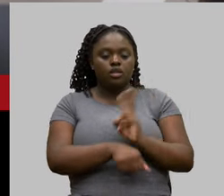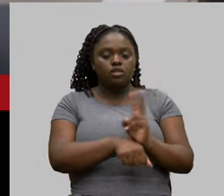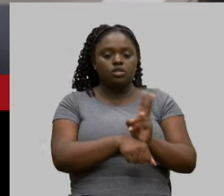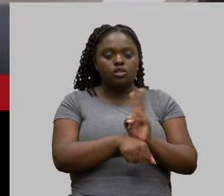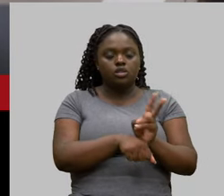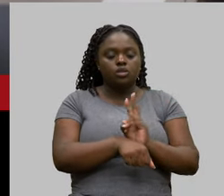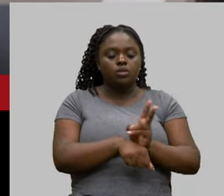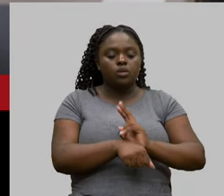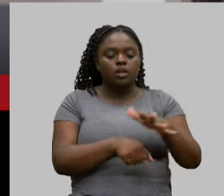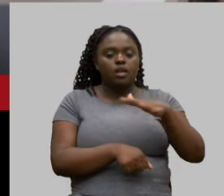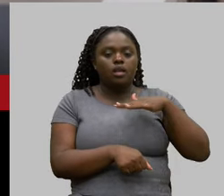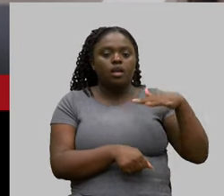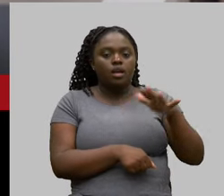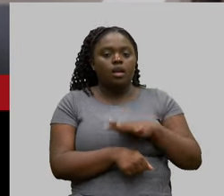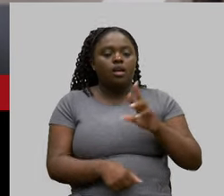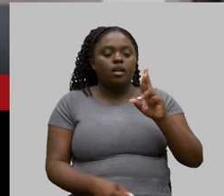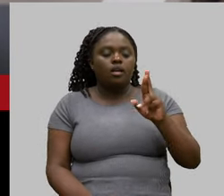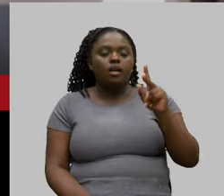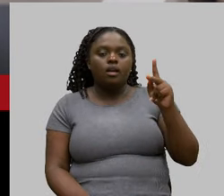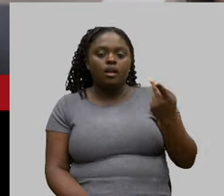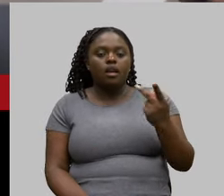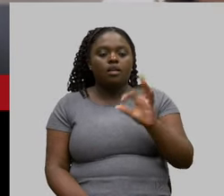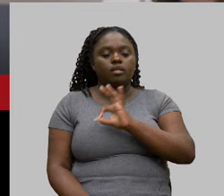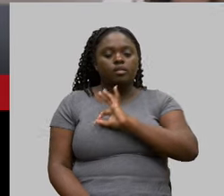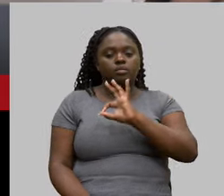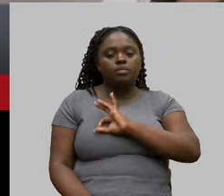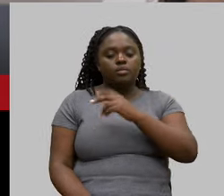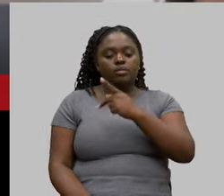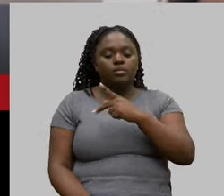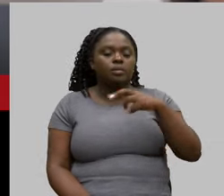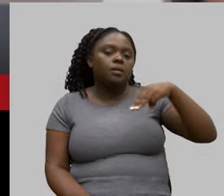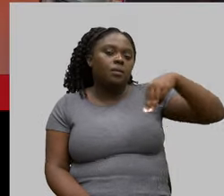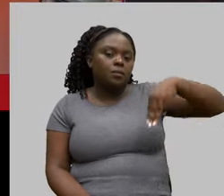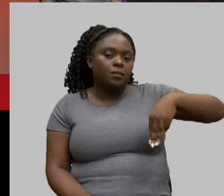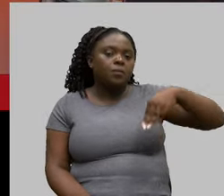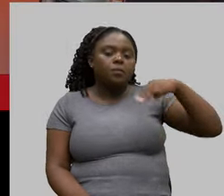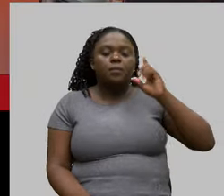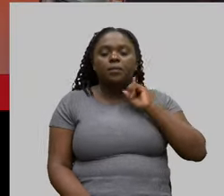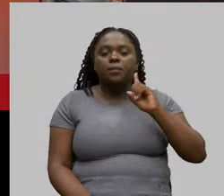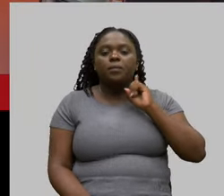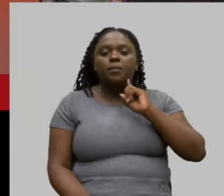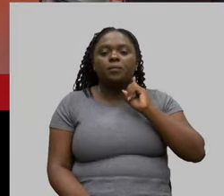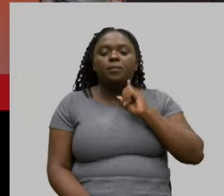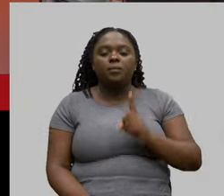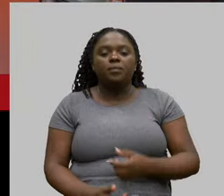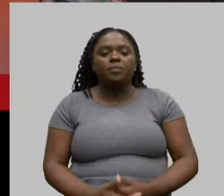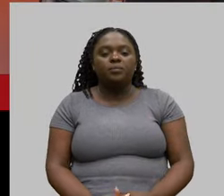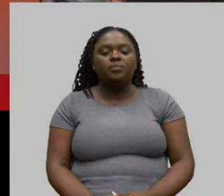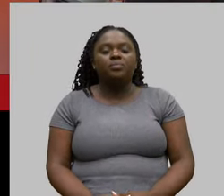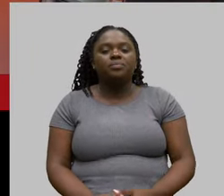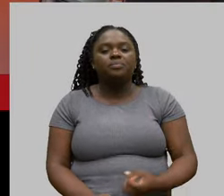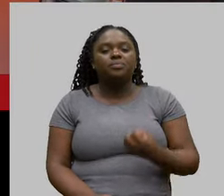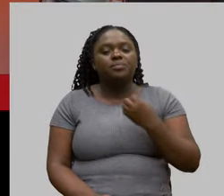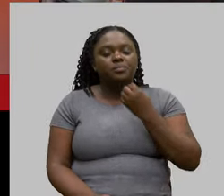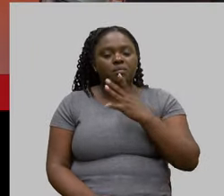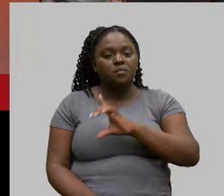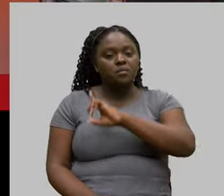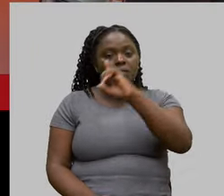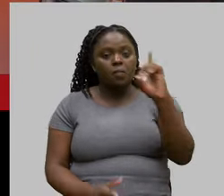Diretoria de Recursos Humanos da Polícia Militar de Minas Gerais Bom dia a todos gostaria de